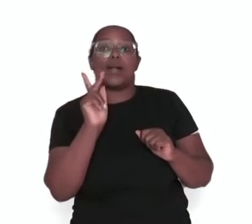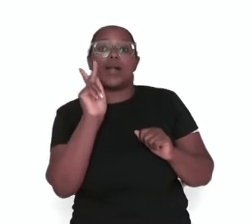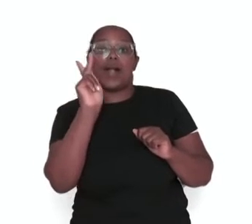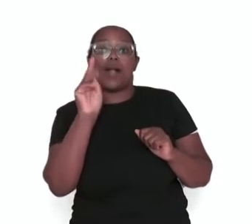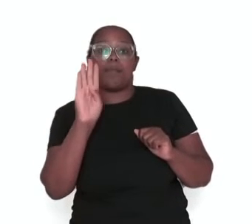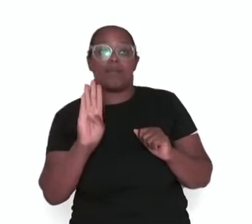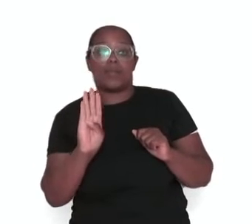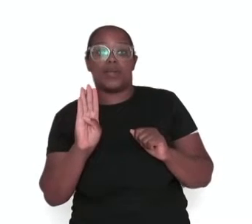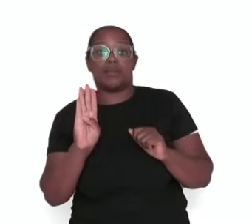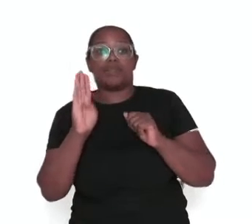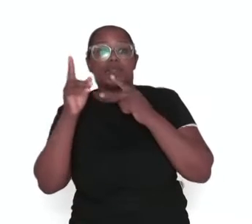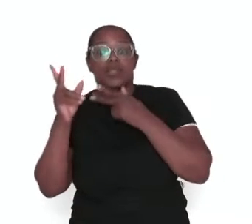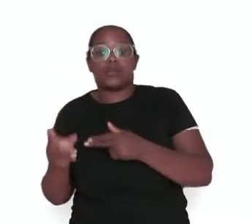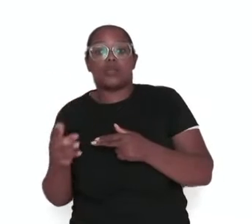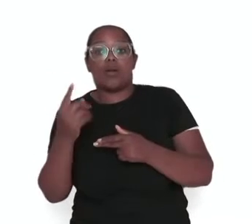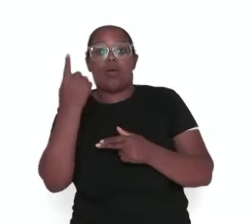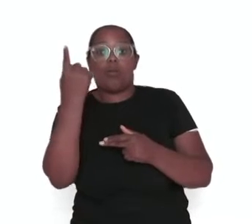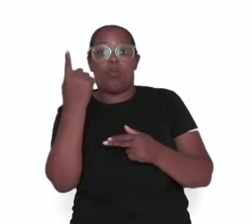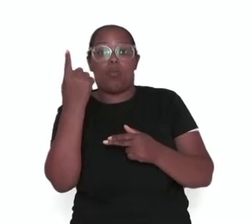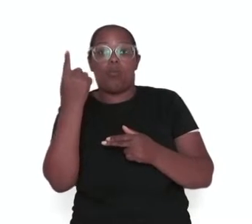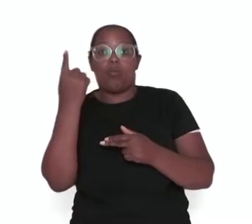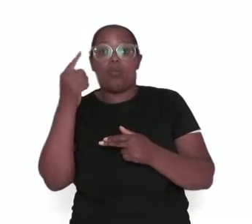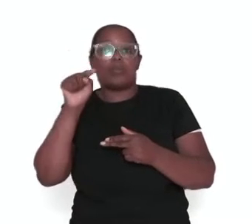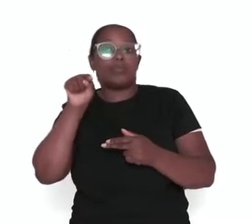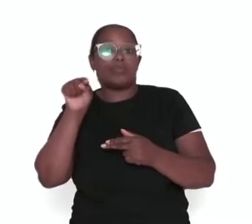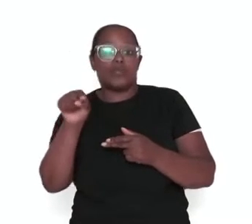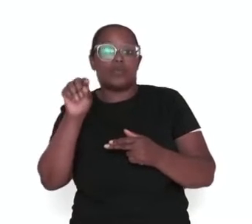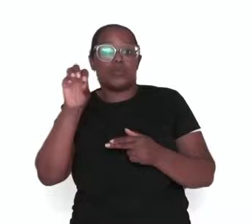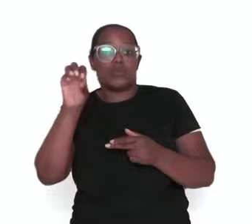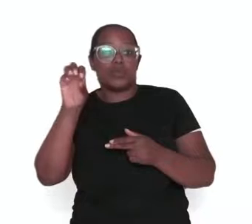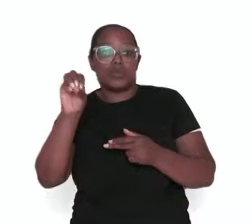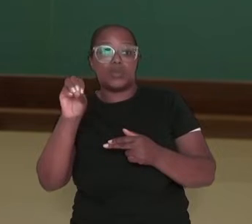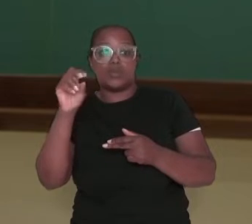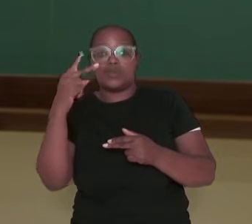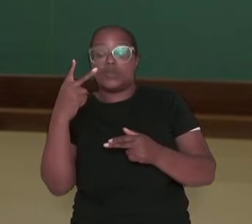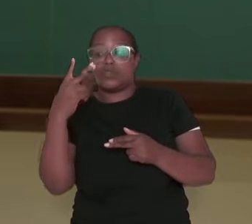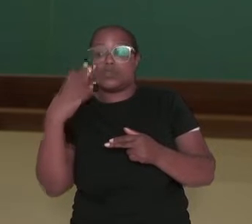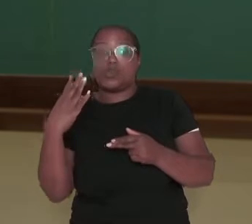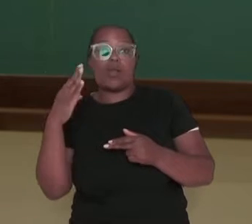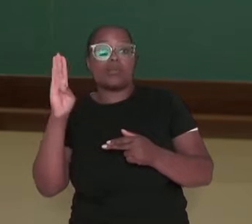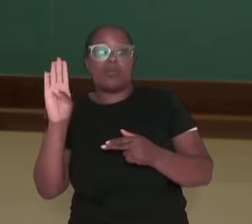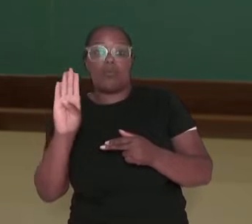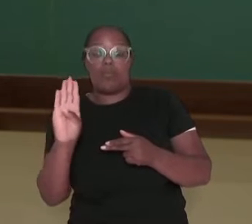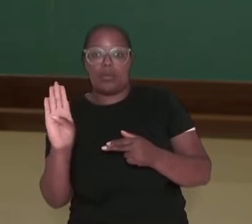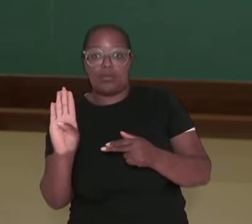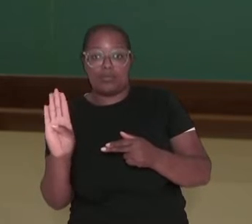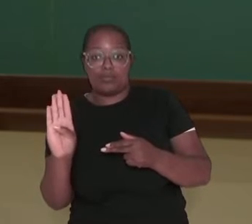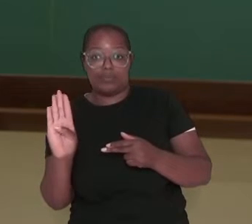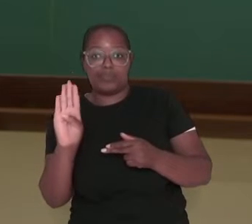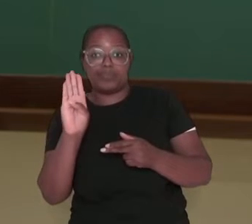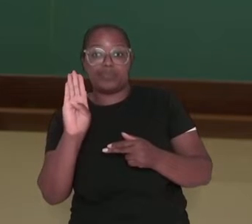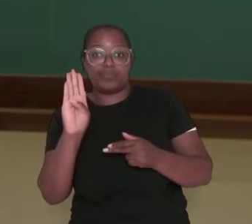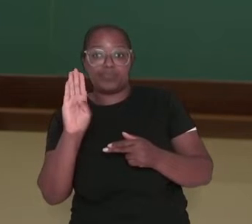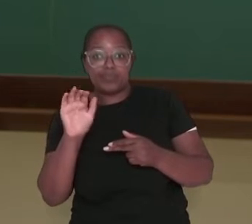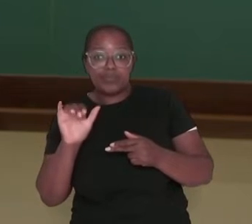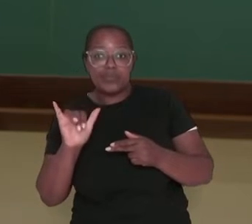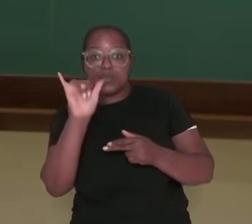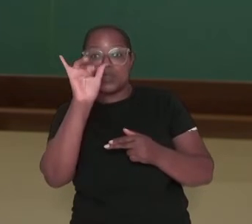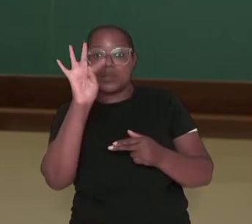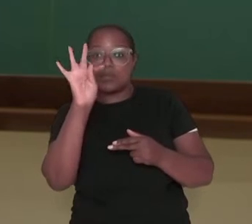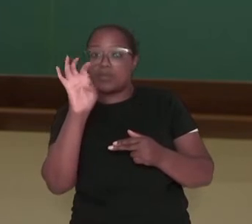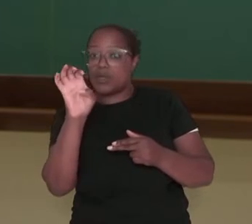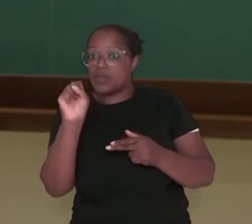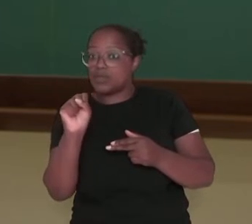kbyte equivale a quanto? 1024 bytes. Então se você reparar aqui, pessoal, tem